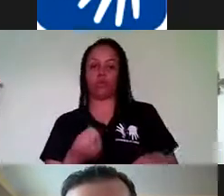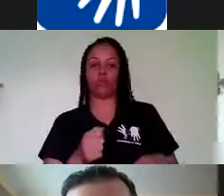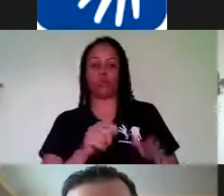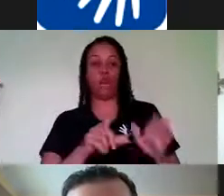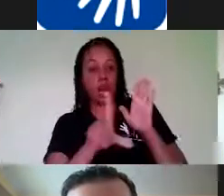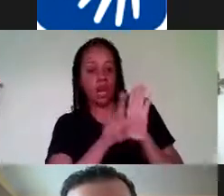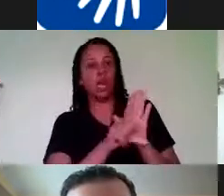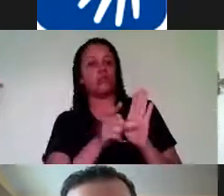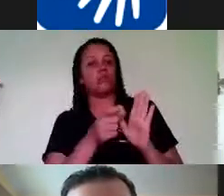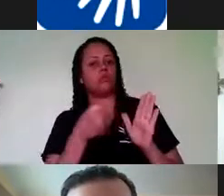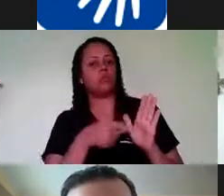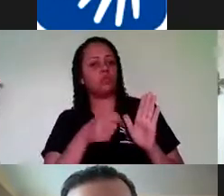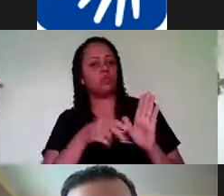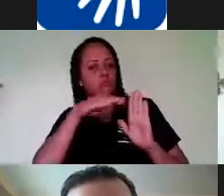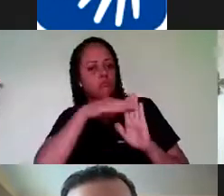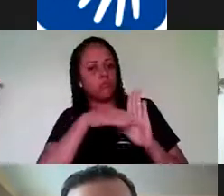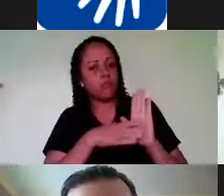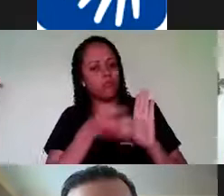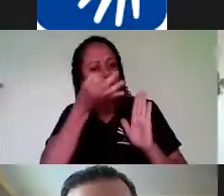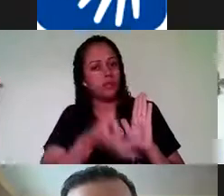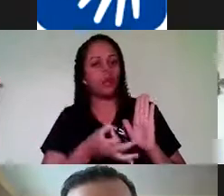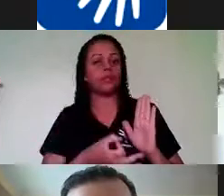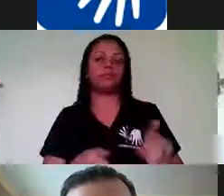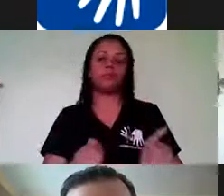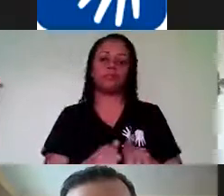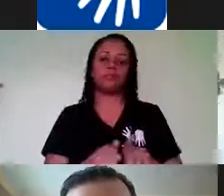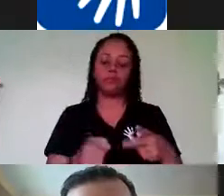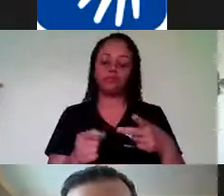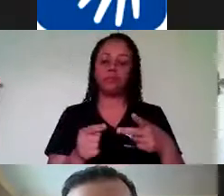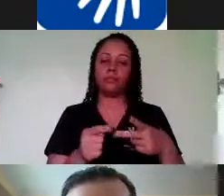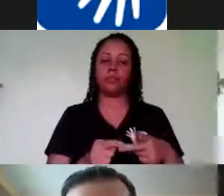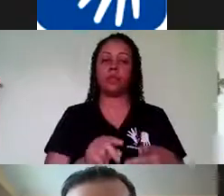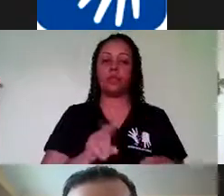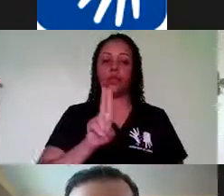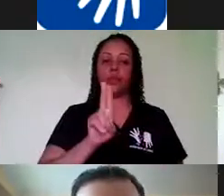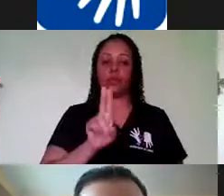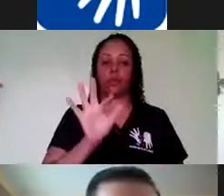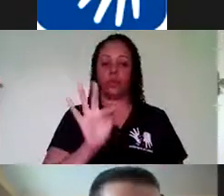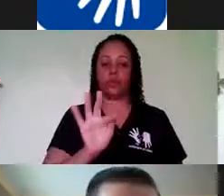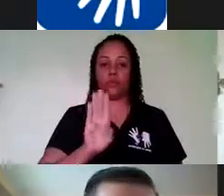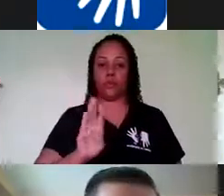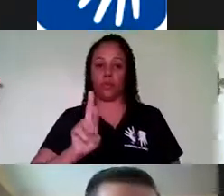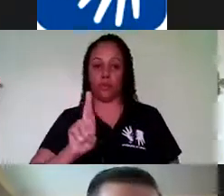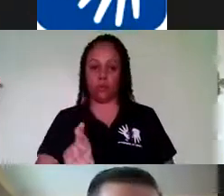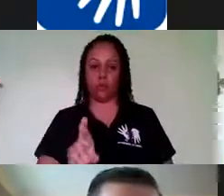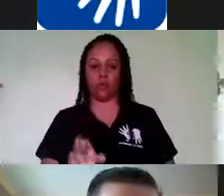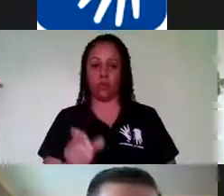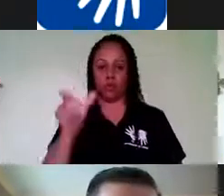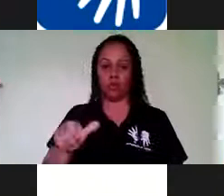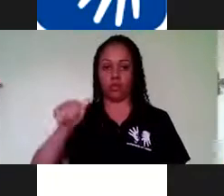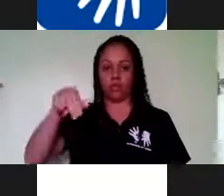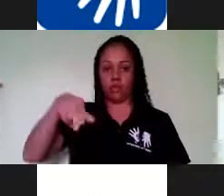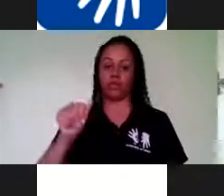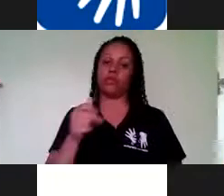risca. E o segundo ponto sobre o FBR, ela comentou, a Ana, eu acho que nós ainda